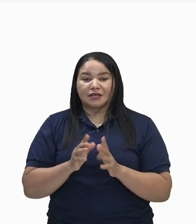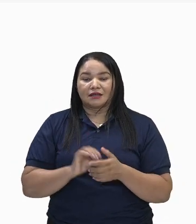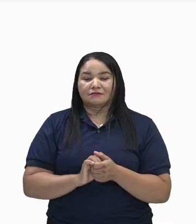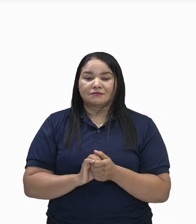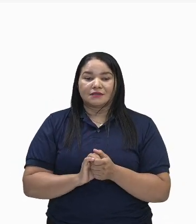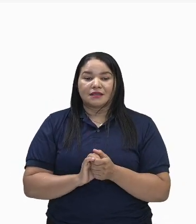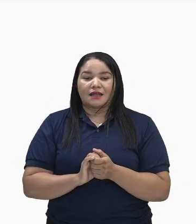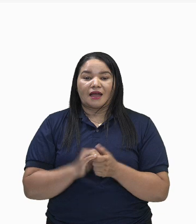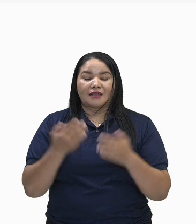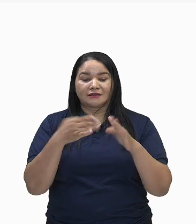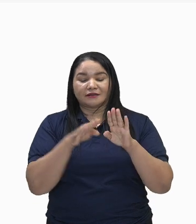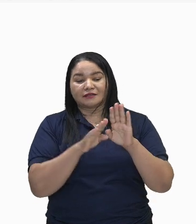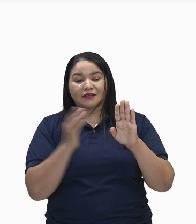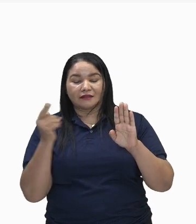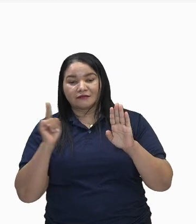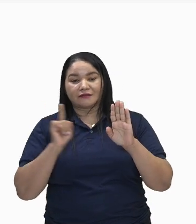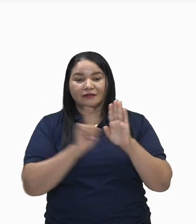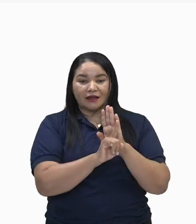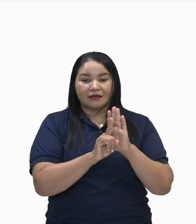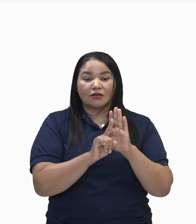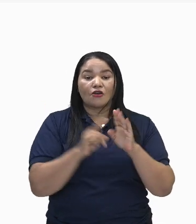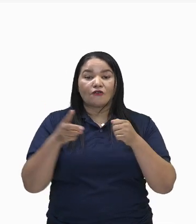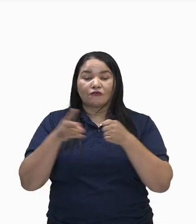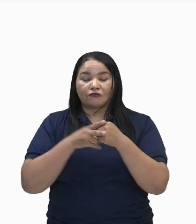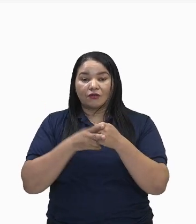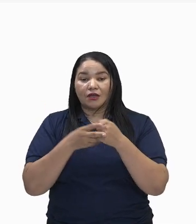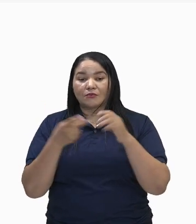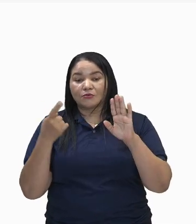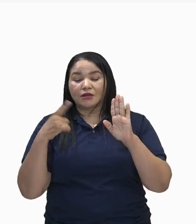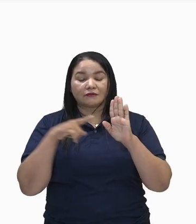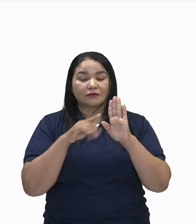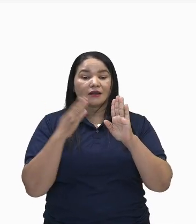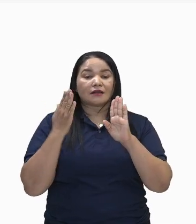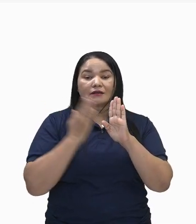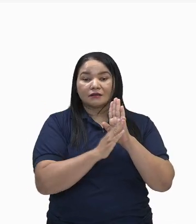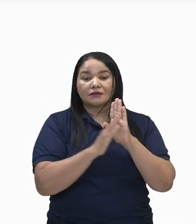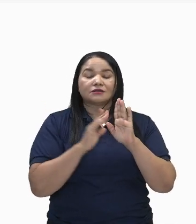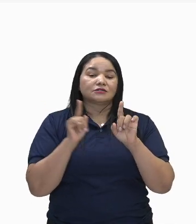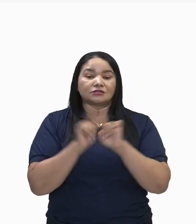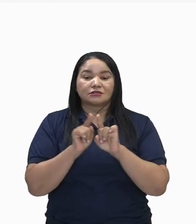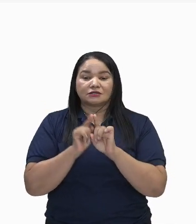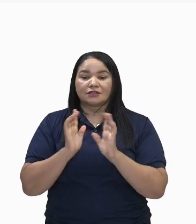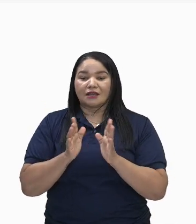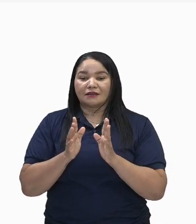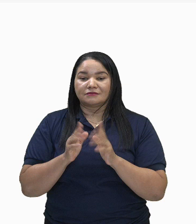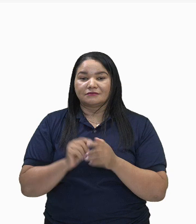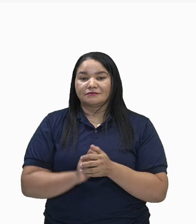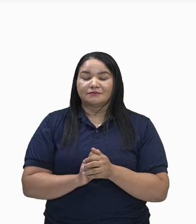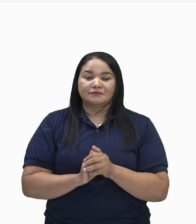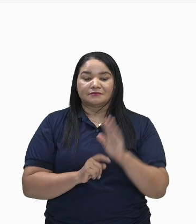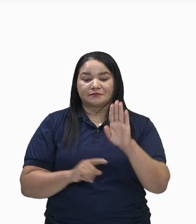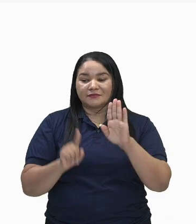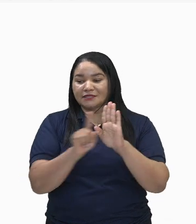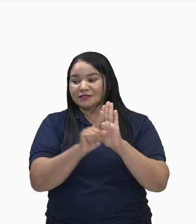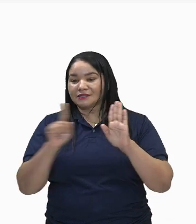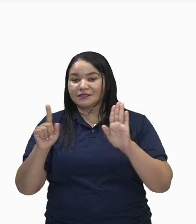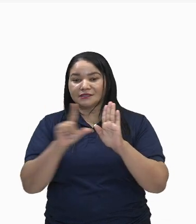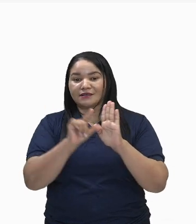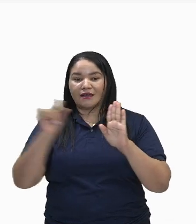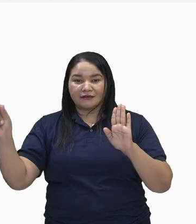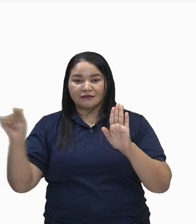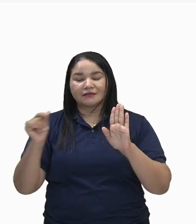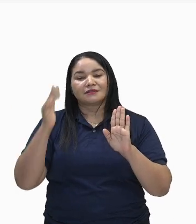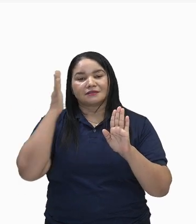Entrar para dentro. O verbo entrar já indica passar para dentro. Sair para fora. O verbo sair